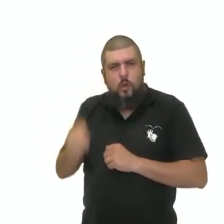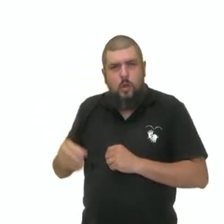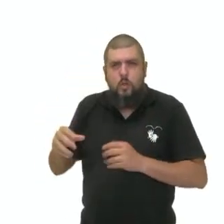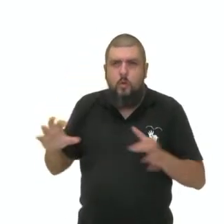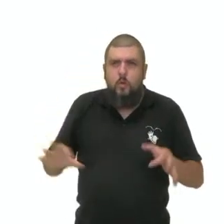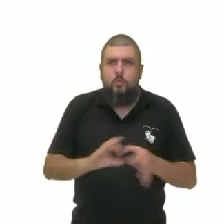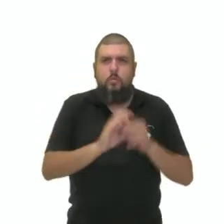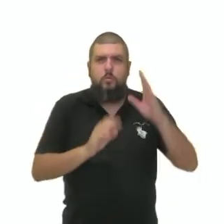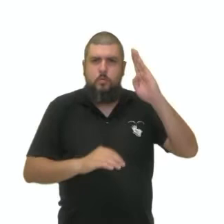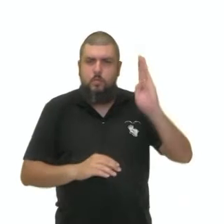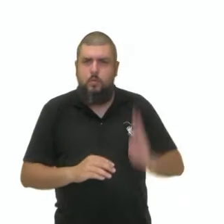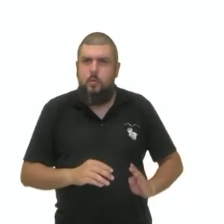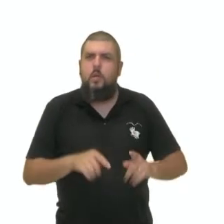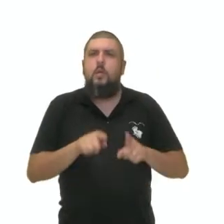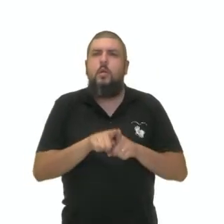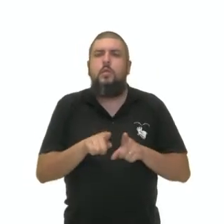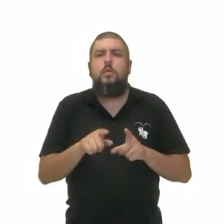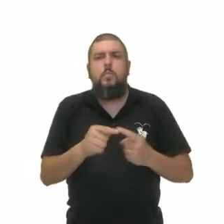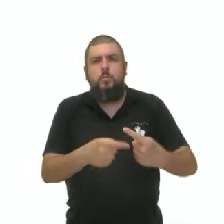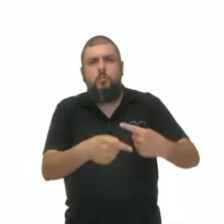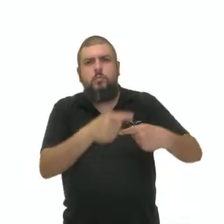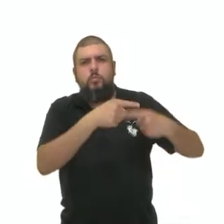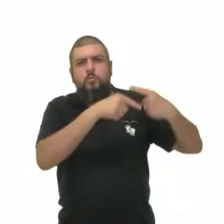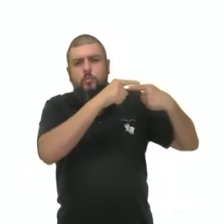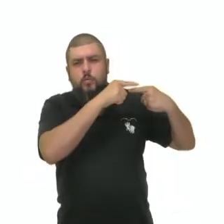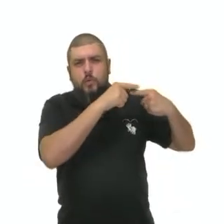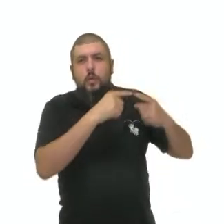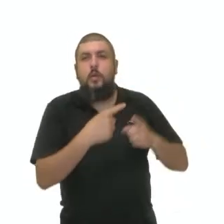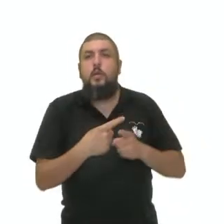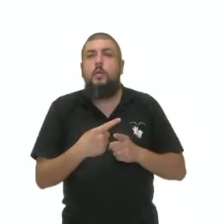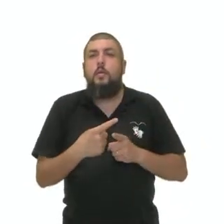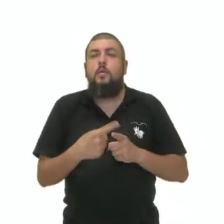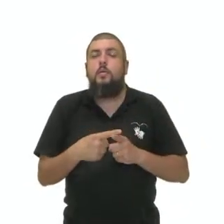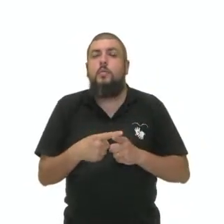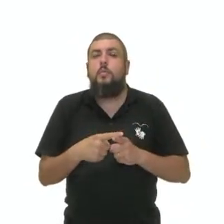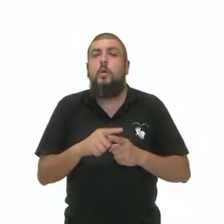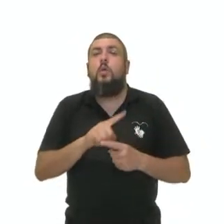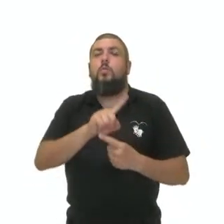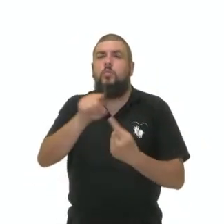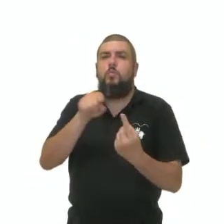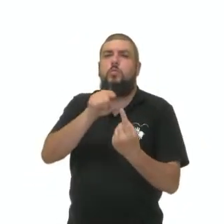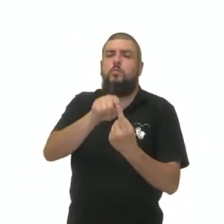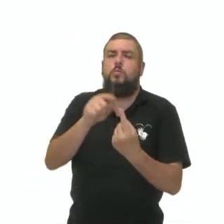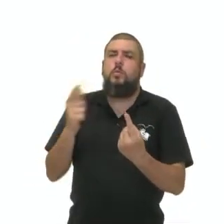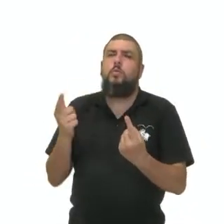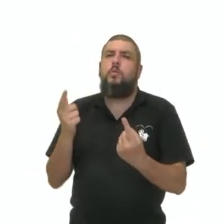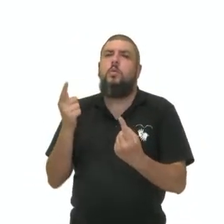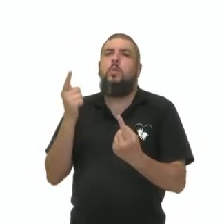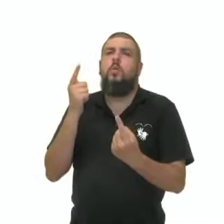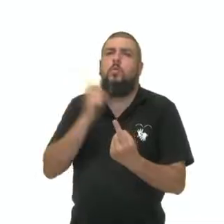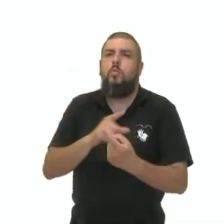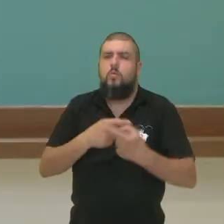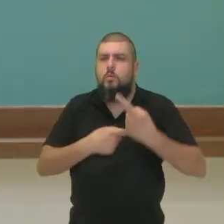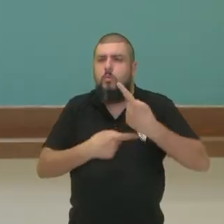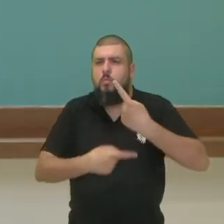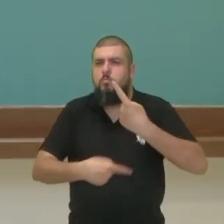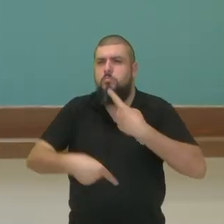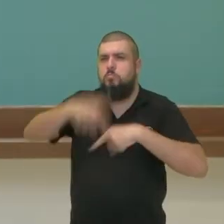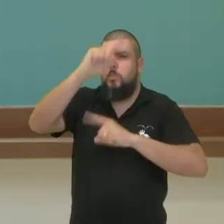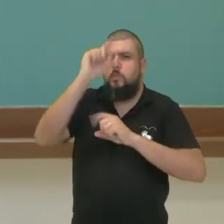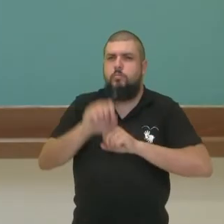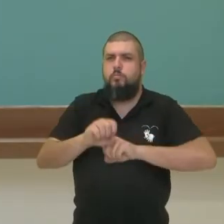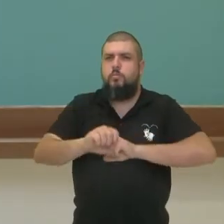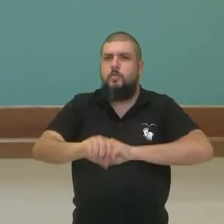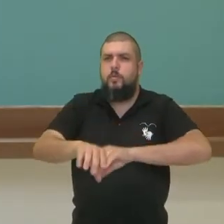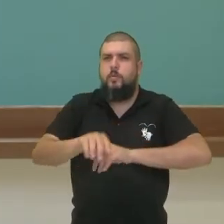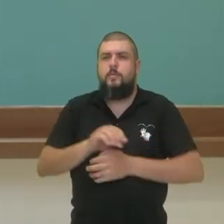de ancestralidade, pois o objetivo de Rodrigo foi alcançado com sucesso.